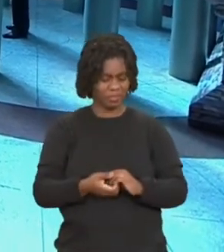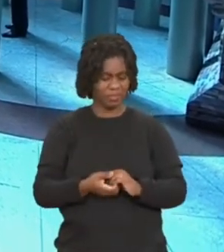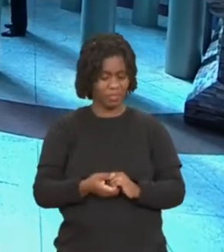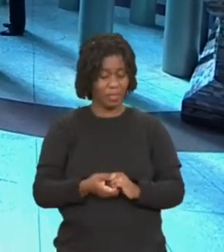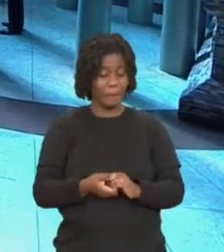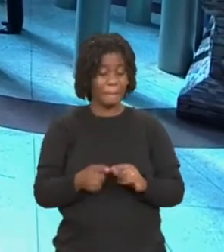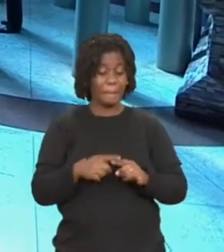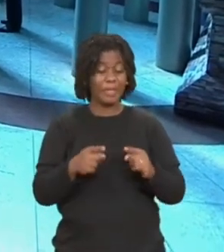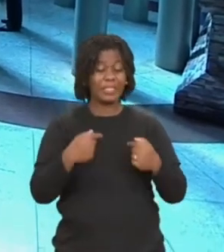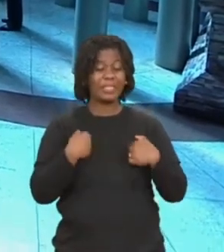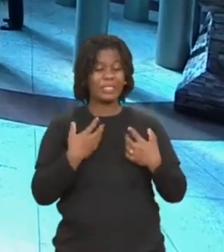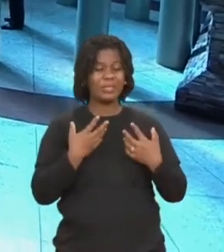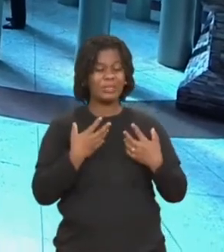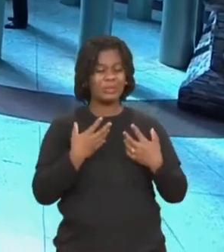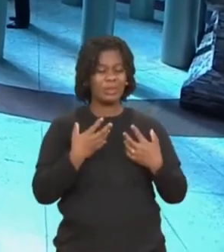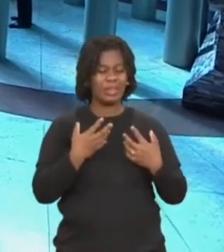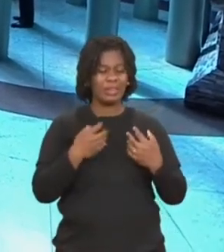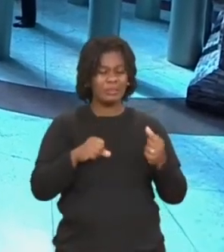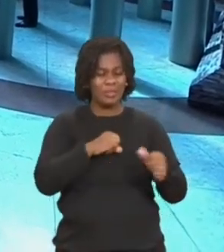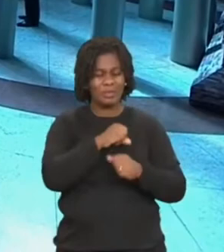mas eu quero ser a tua alegria.